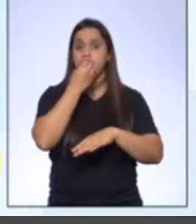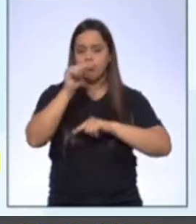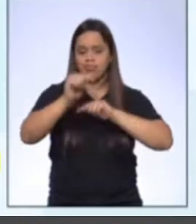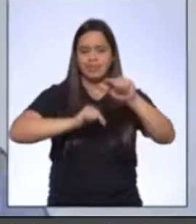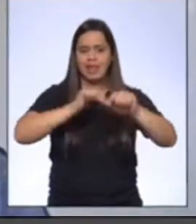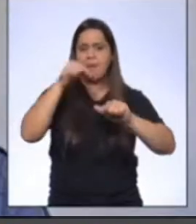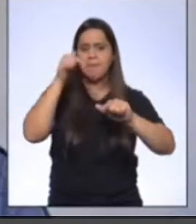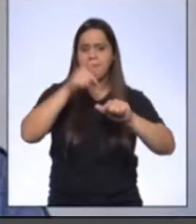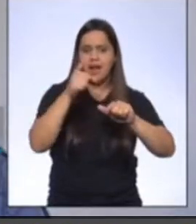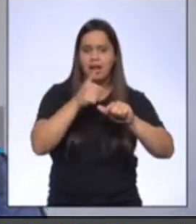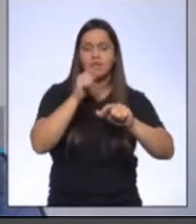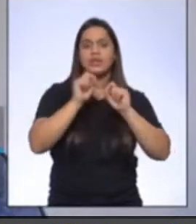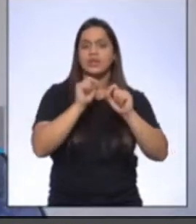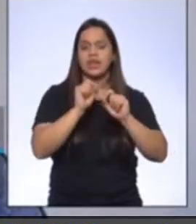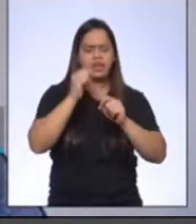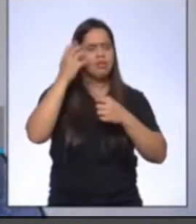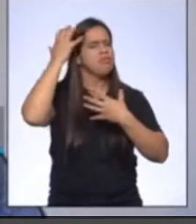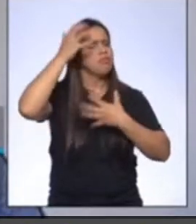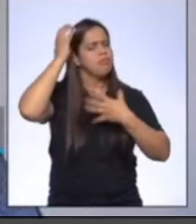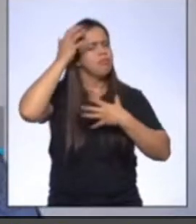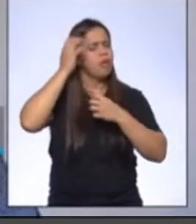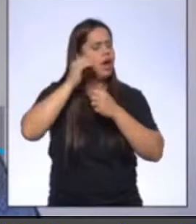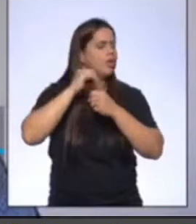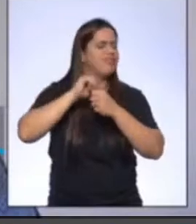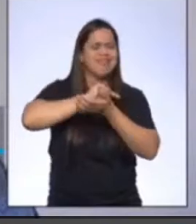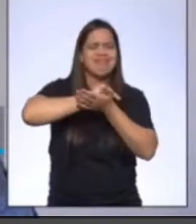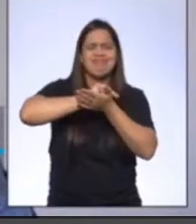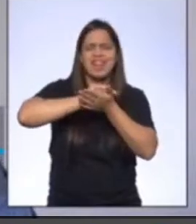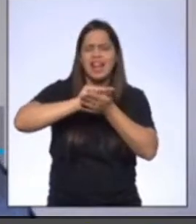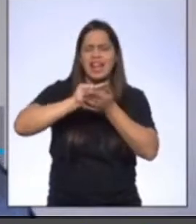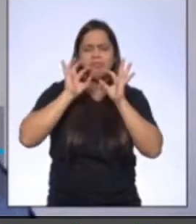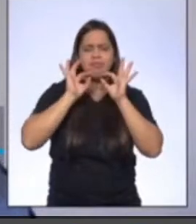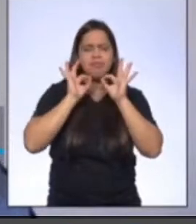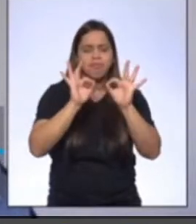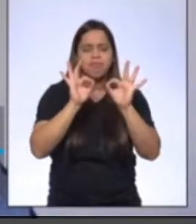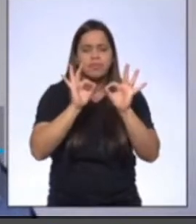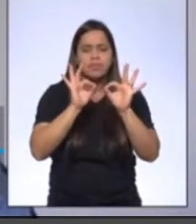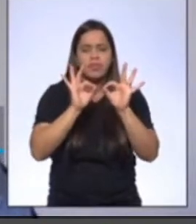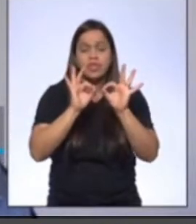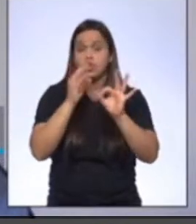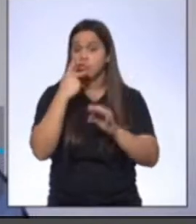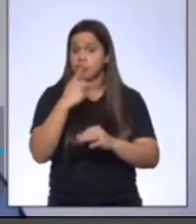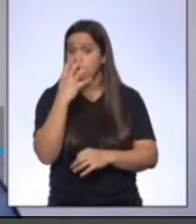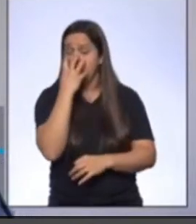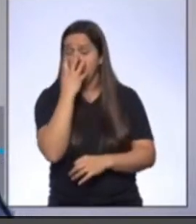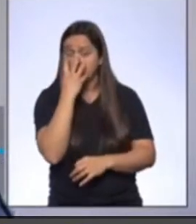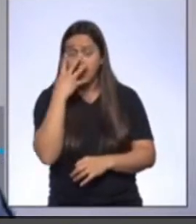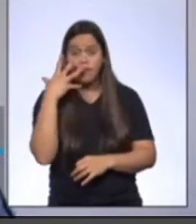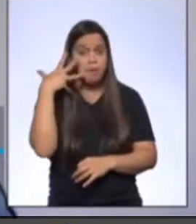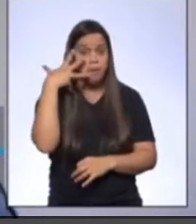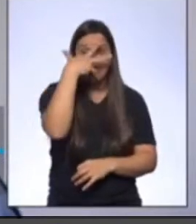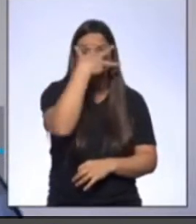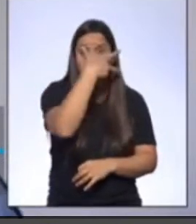vai sair de lá lindo, certo? Acredito que gabaritaram essa, não foi, Lourdes?